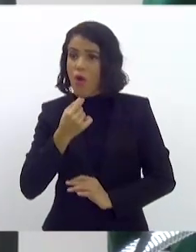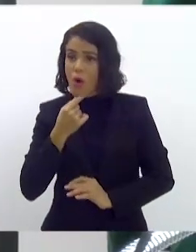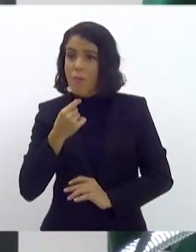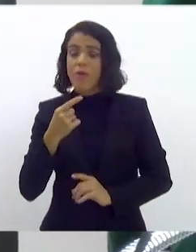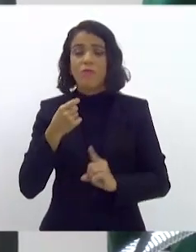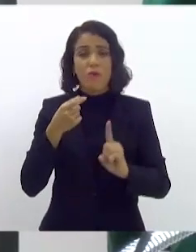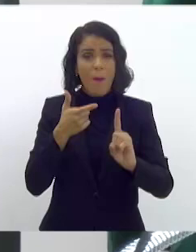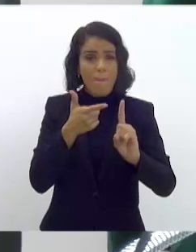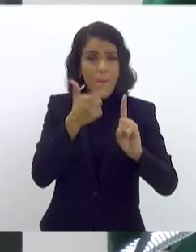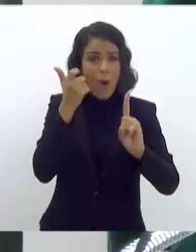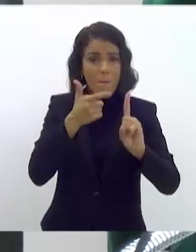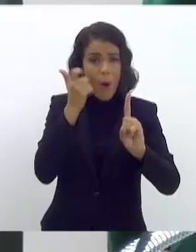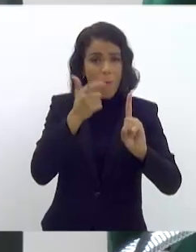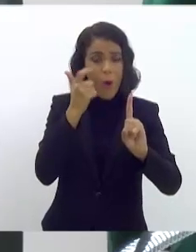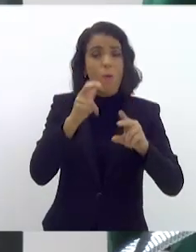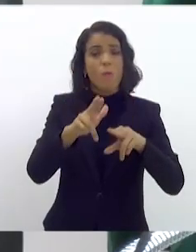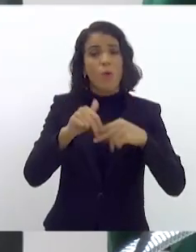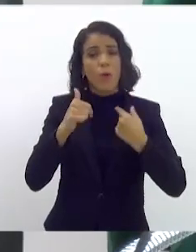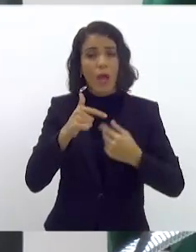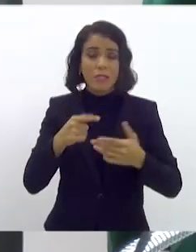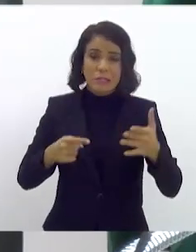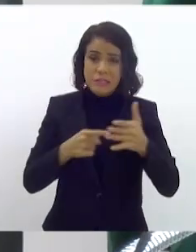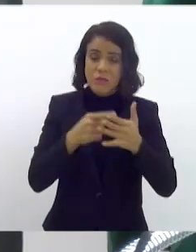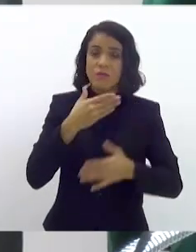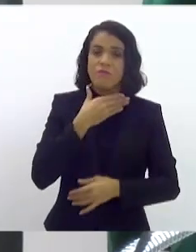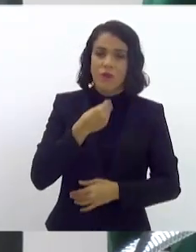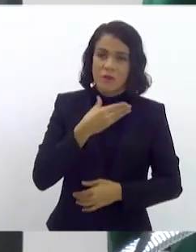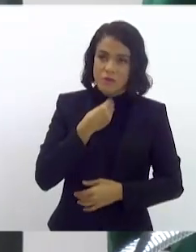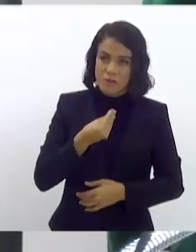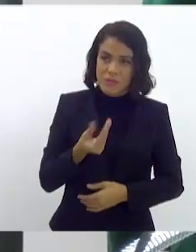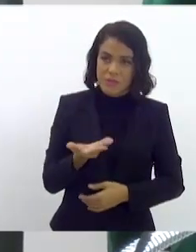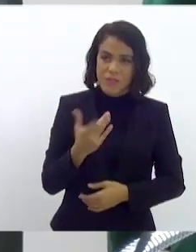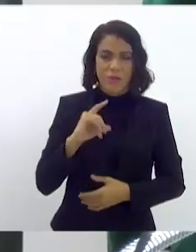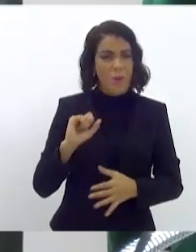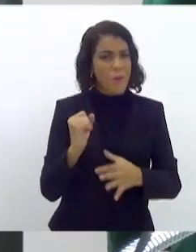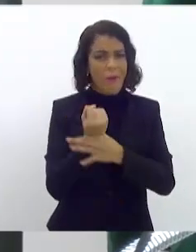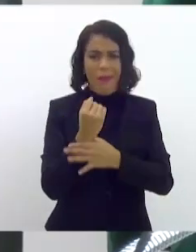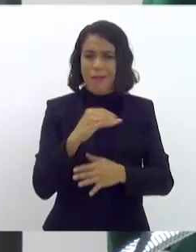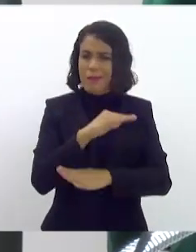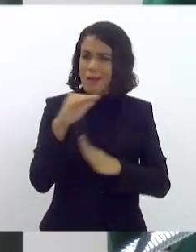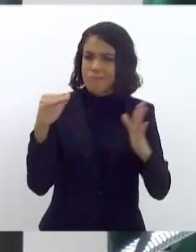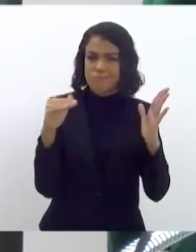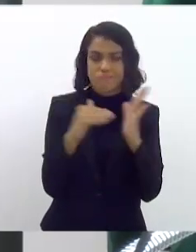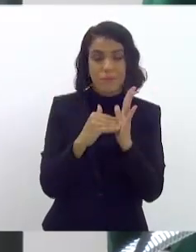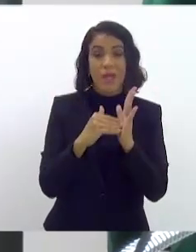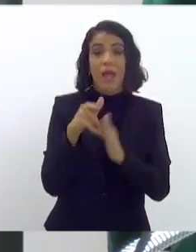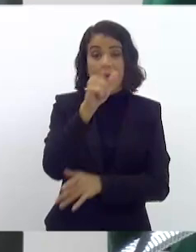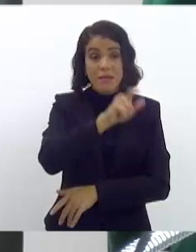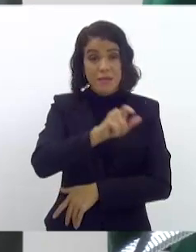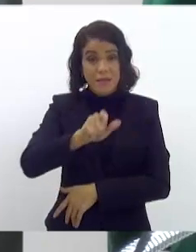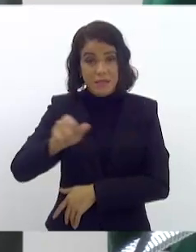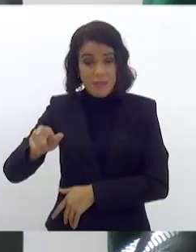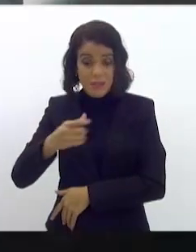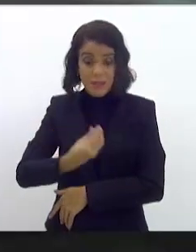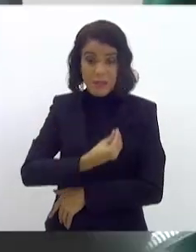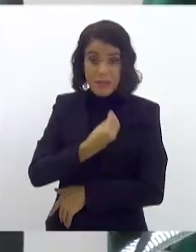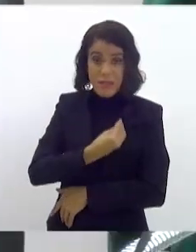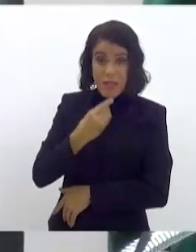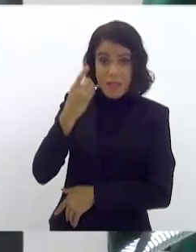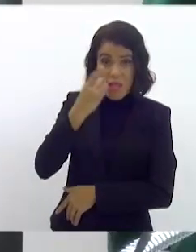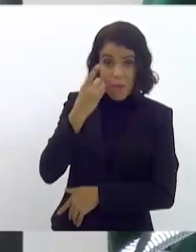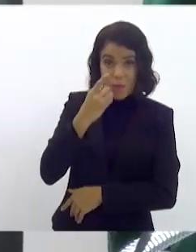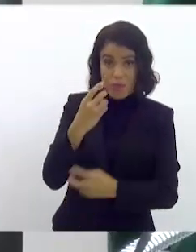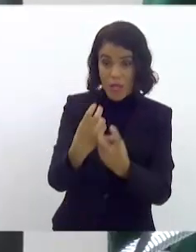assassinados por conta de denúncia falsa. Então, eu tenho garantia absoluta que essas pessoas que estão aqui, esses deputados,